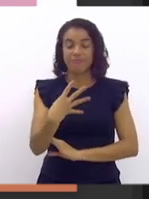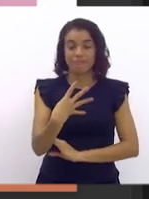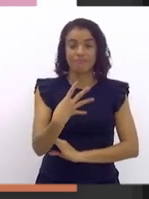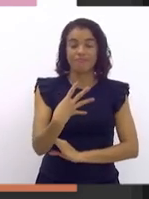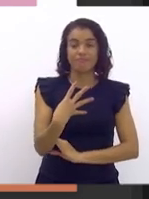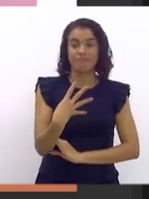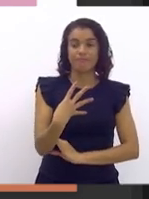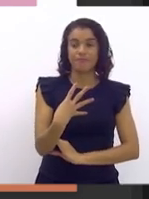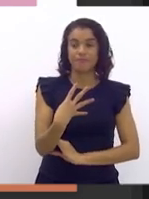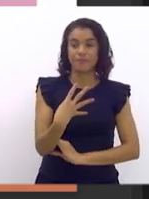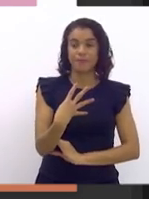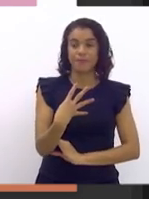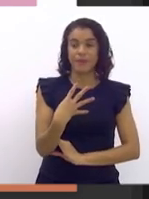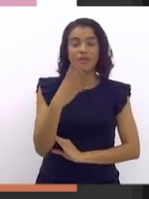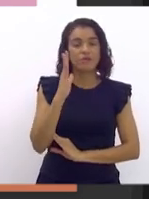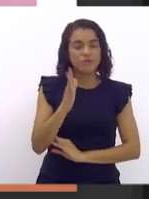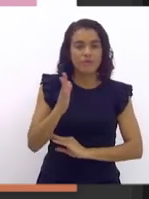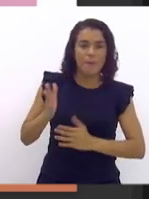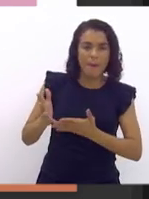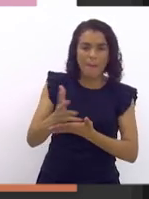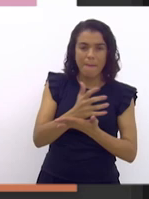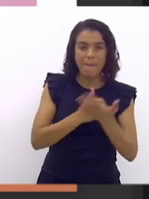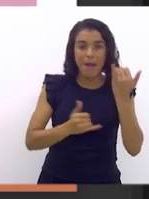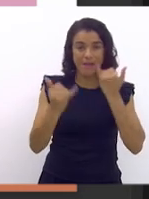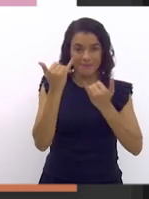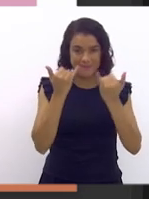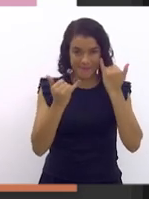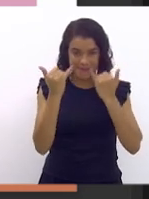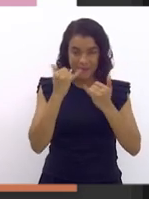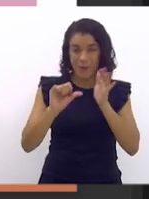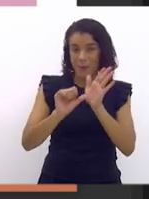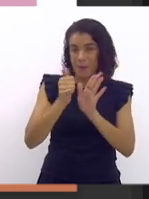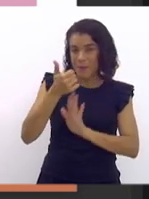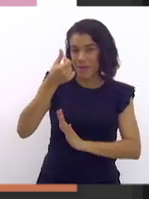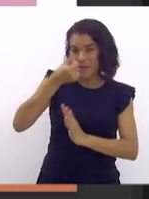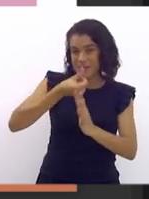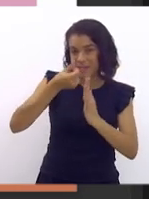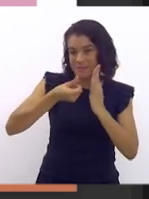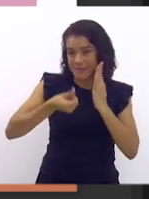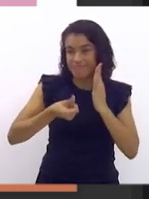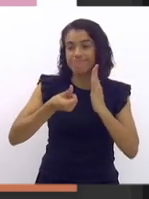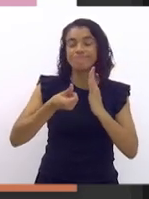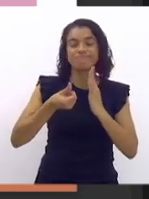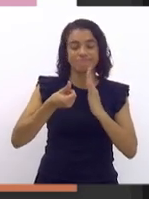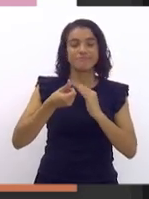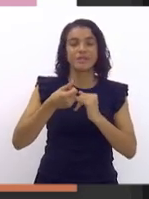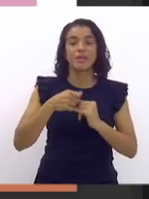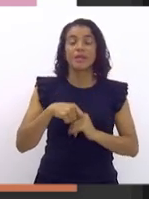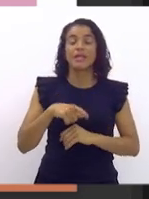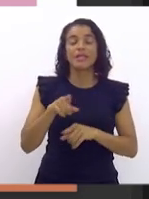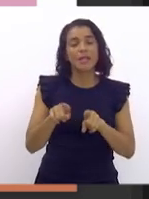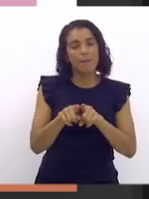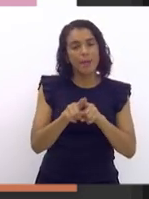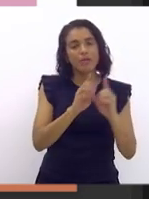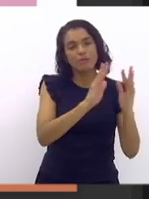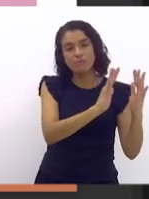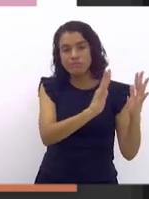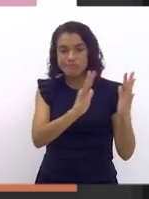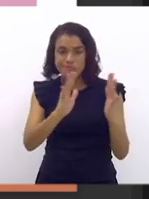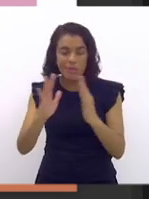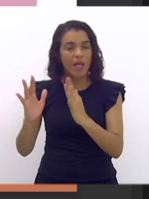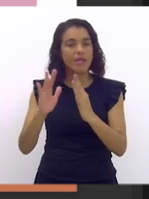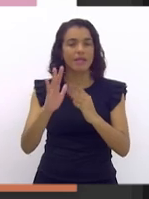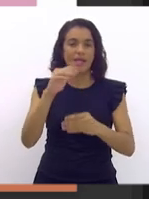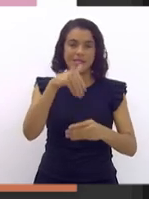ser já captado de dados, né, no primeiro semestre, e a partir do momento que o processo eleitoral tiver